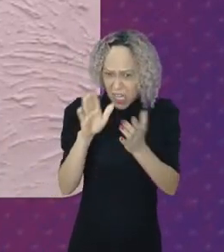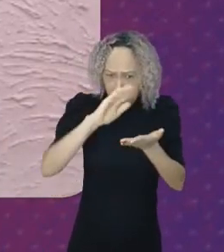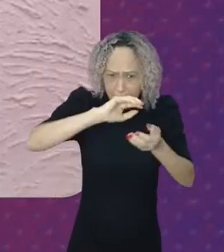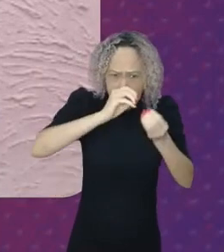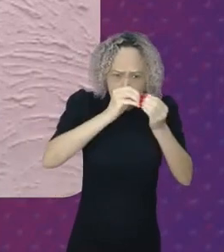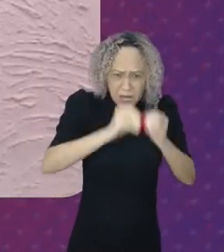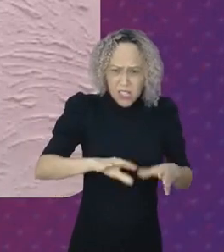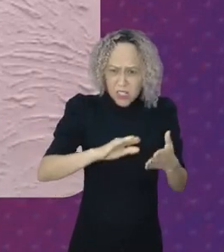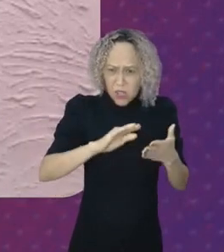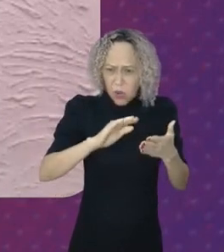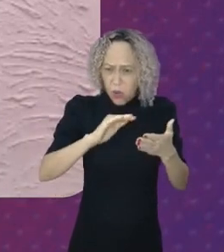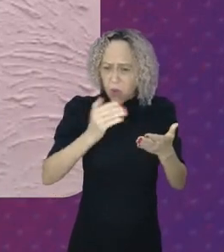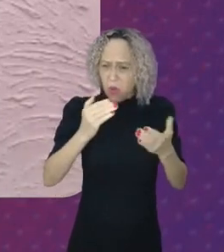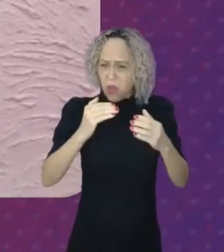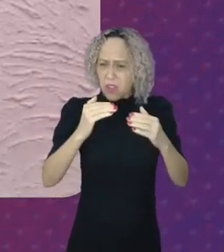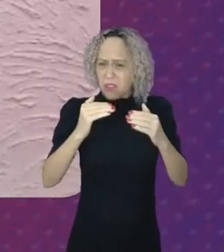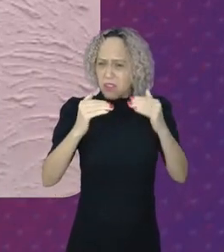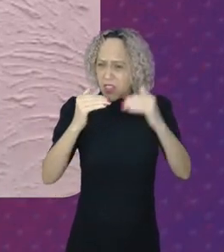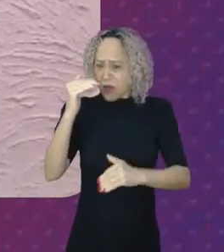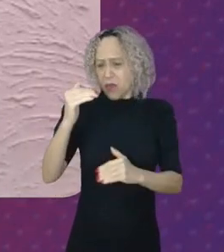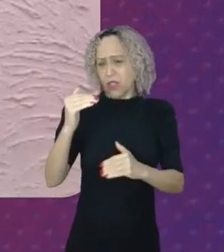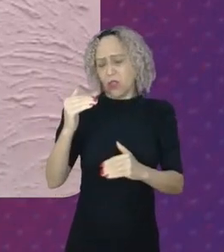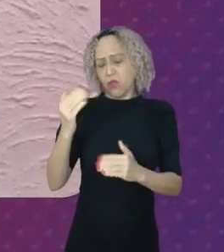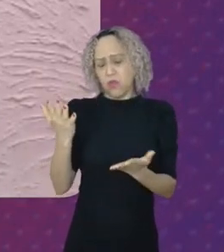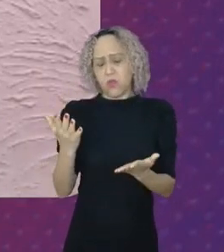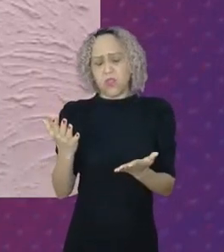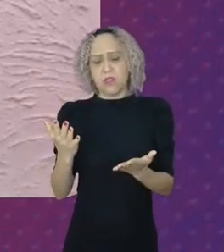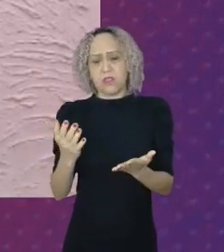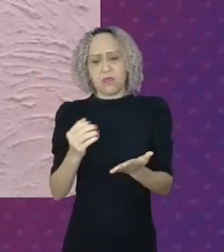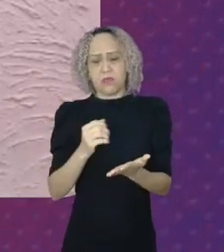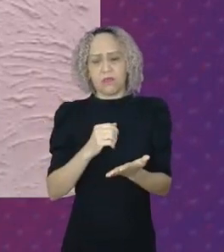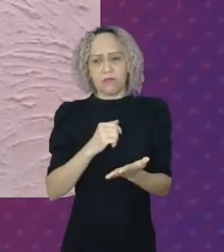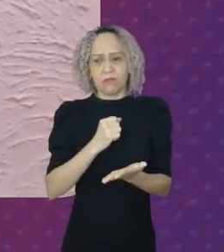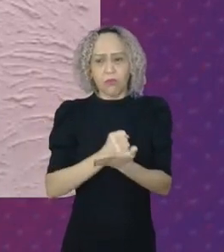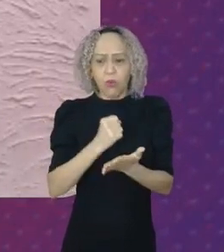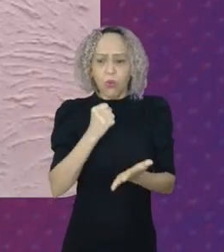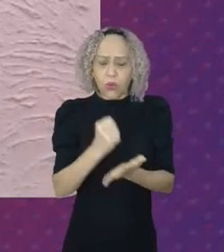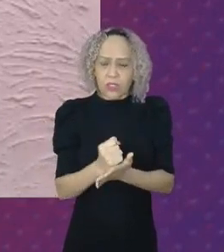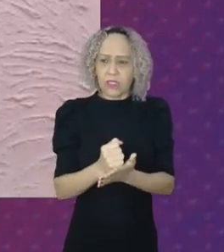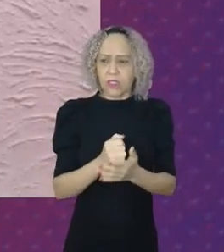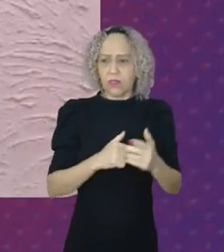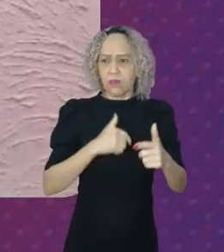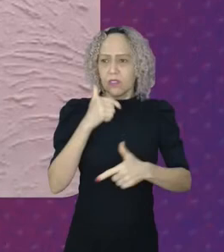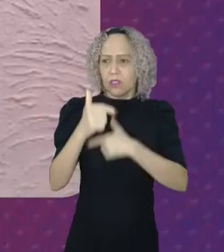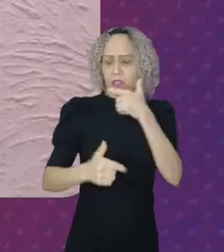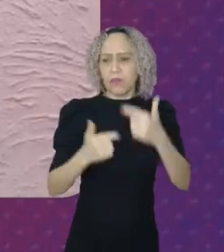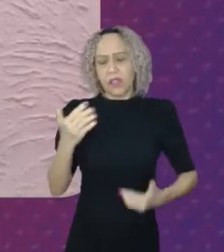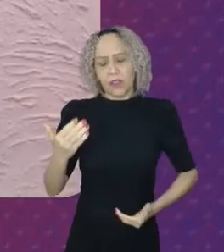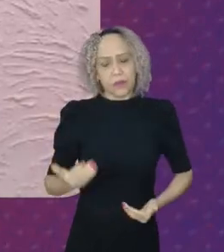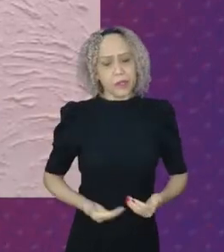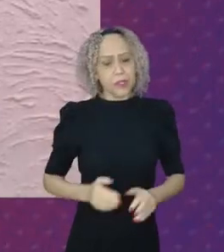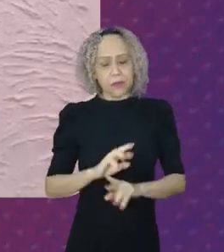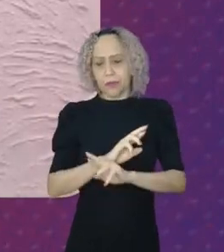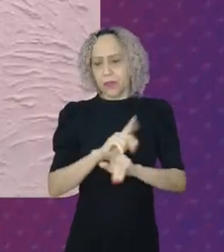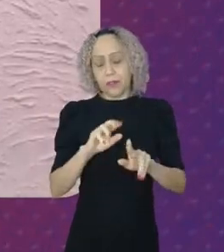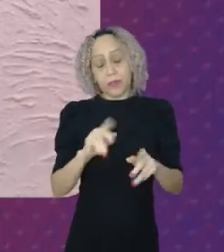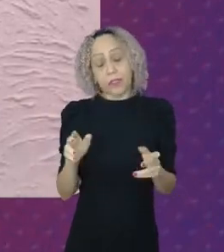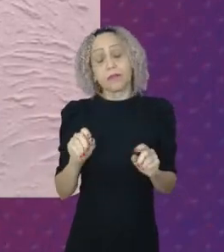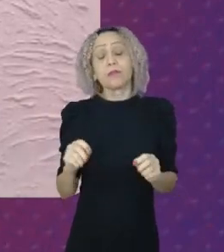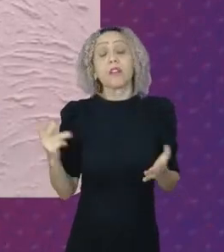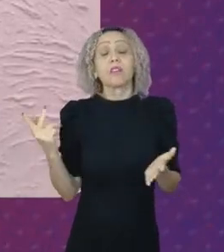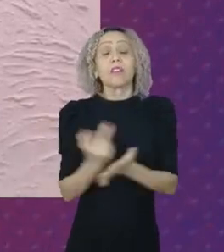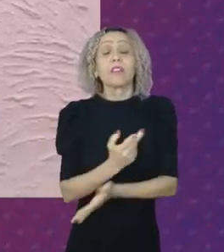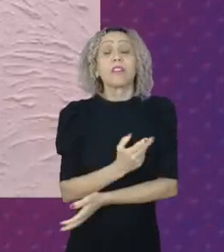no geral. Foi a doença, né, a Covid, foi esse desgoverno, né,